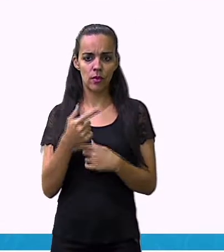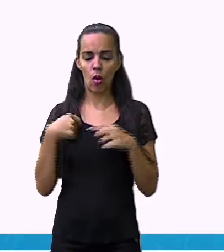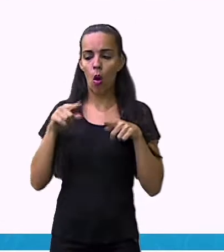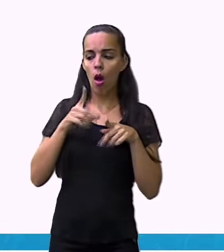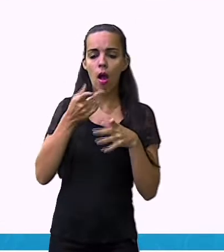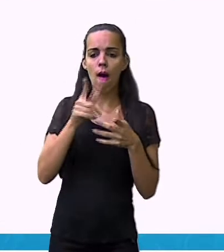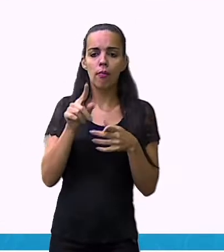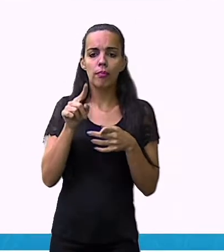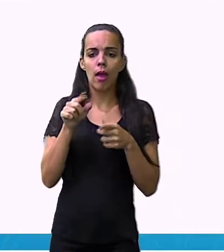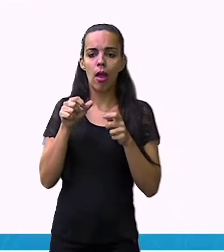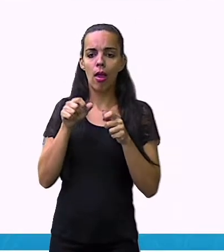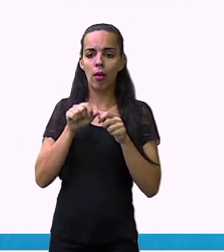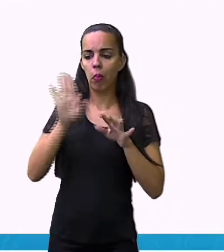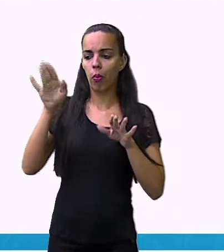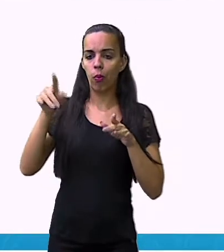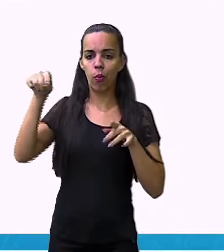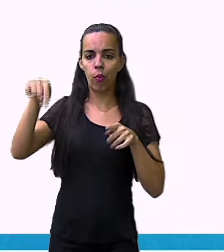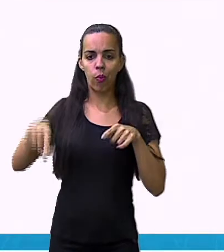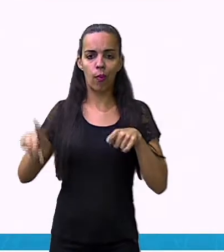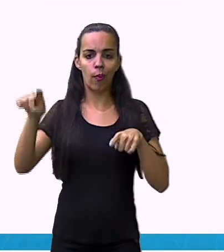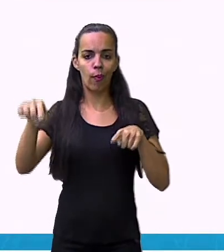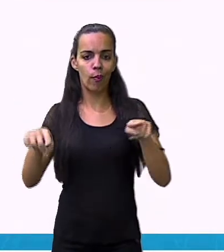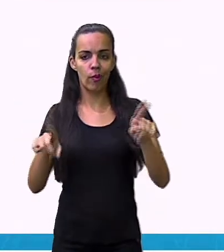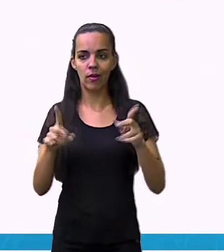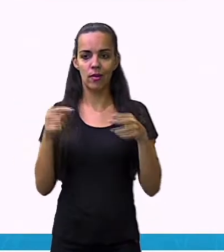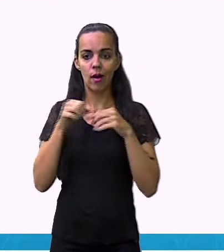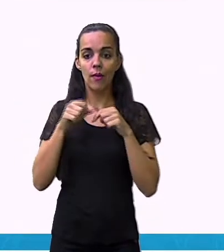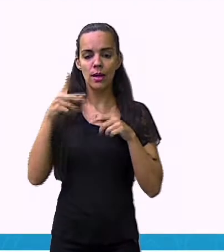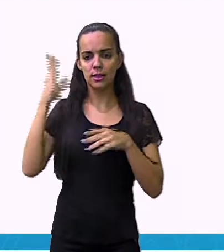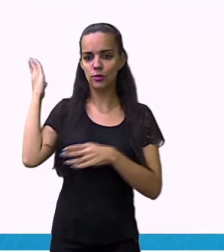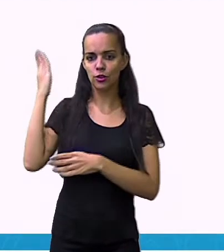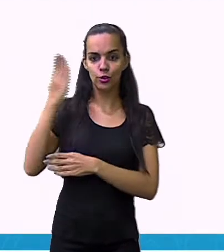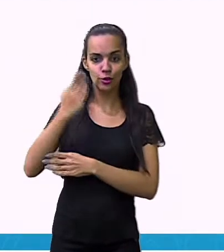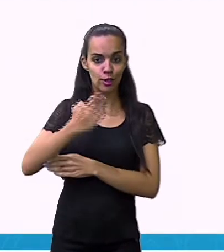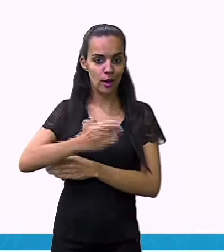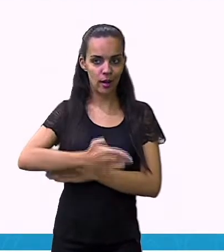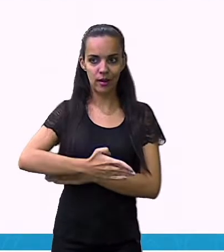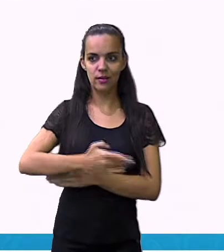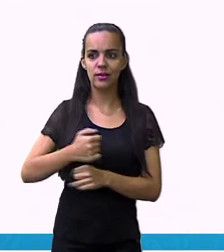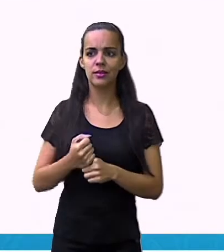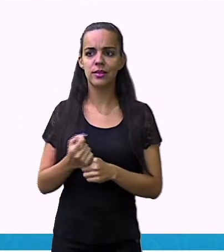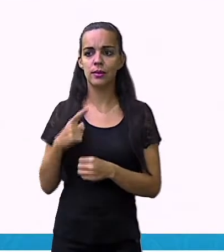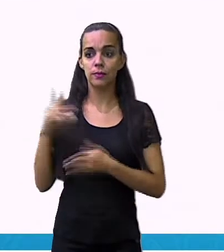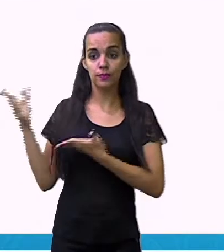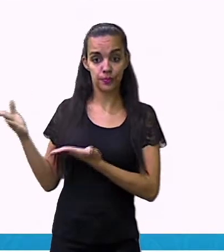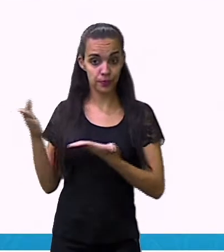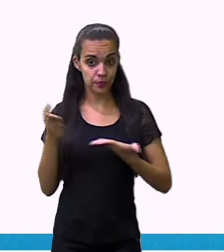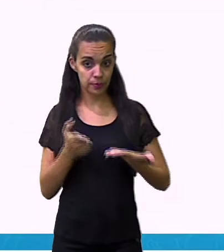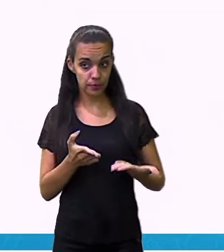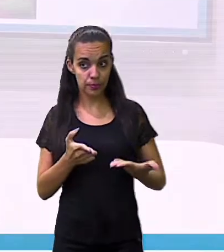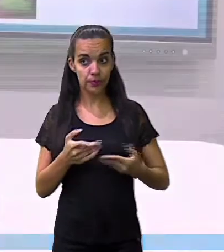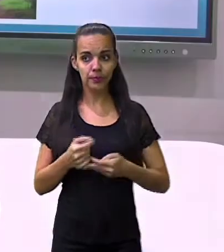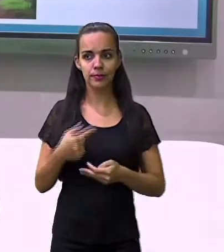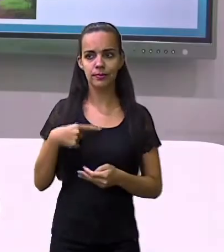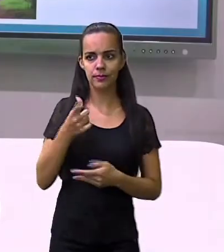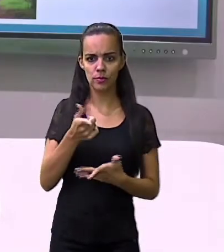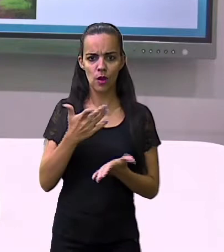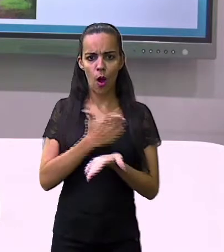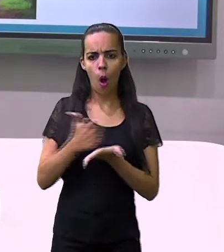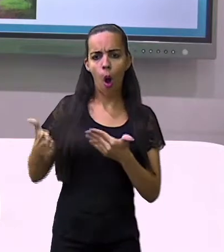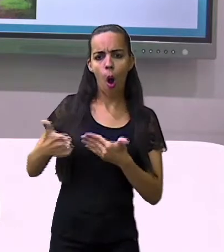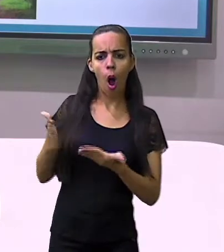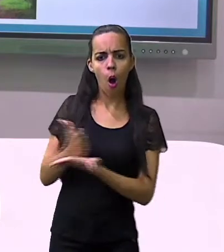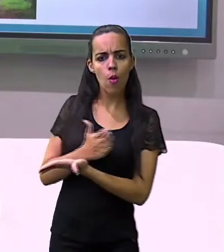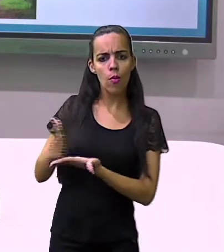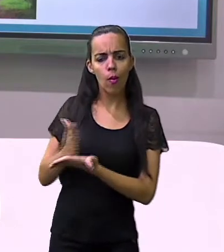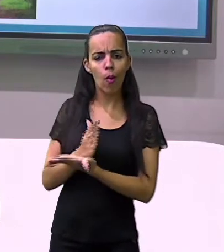desvios ou bloqueios. Então, hoje, eu trouxe aqui para vocês alguns objetos